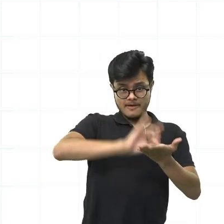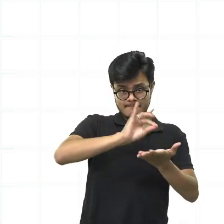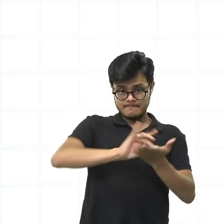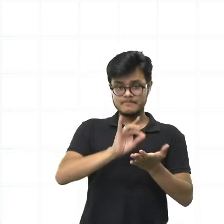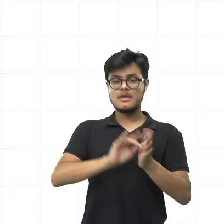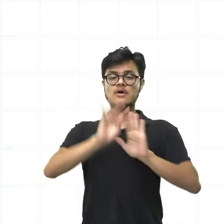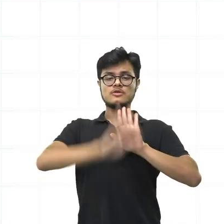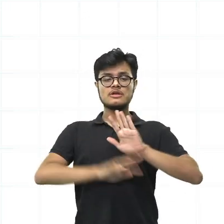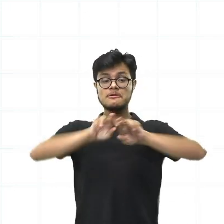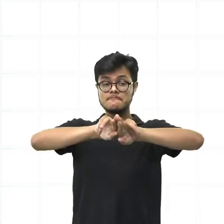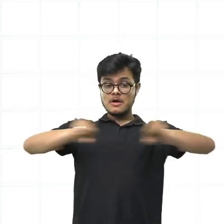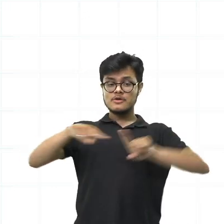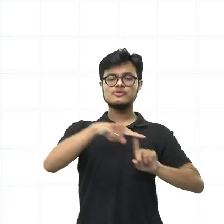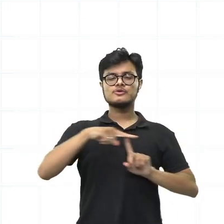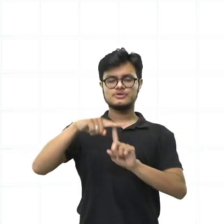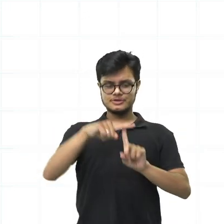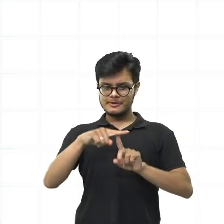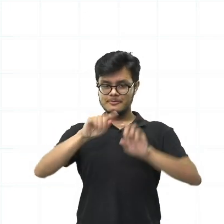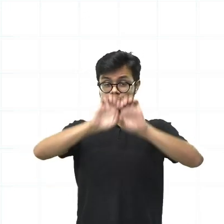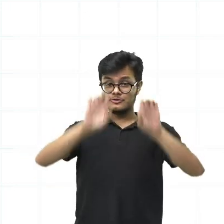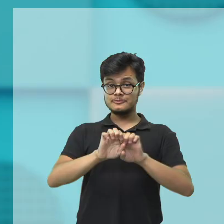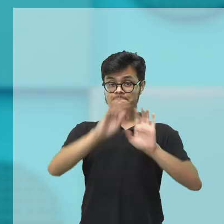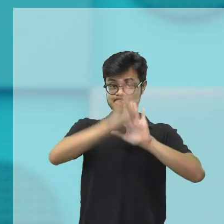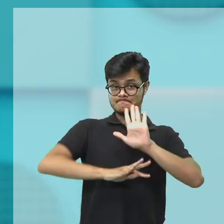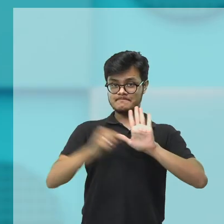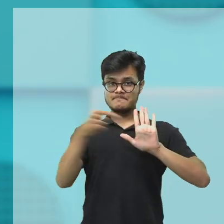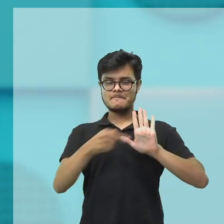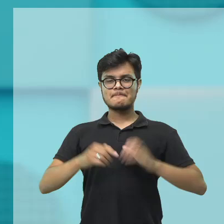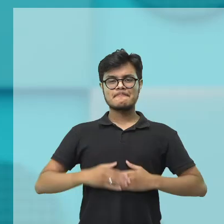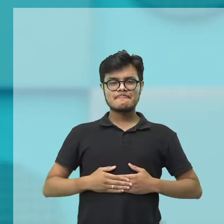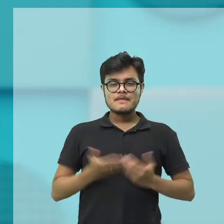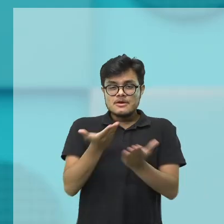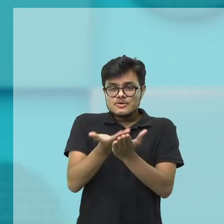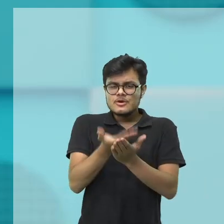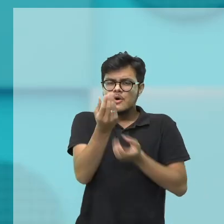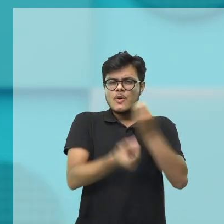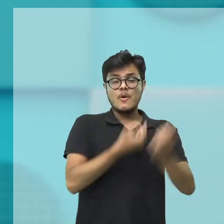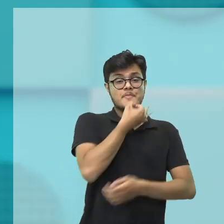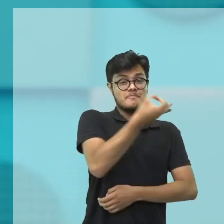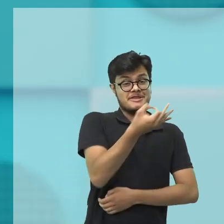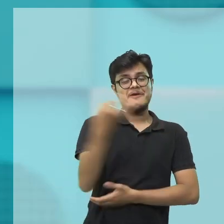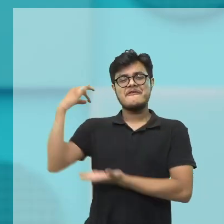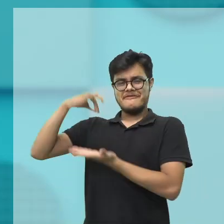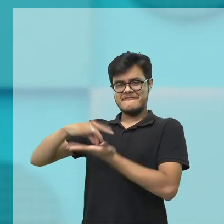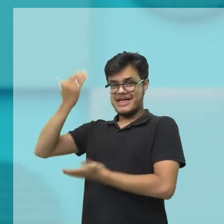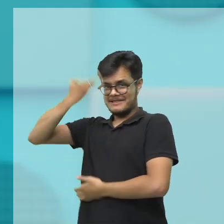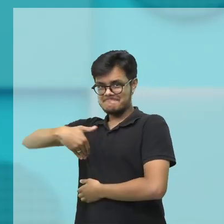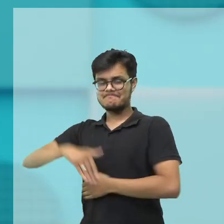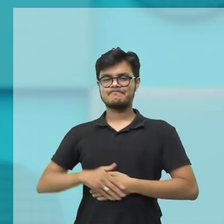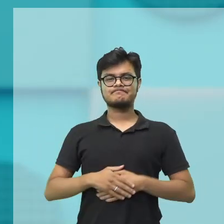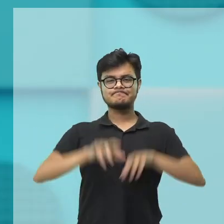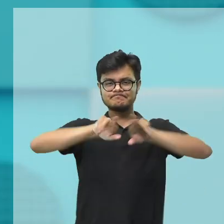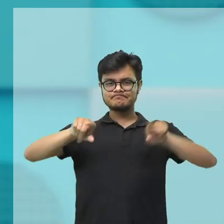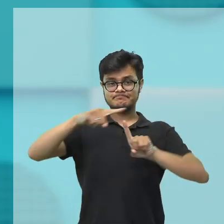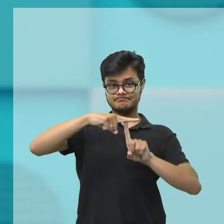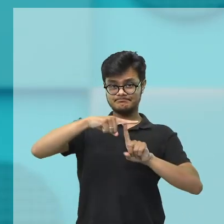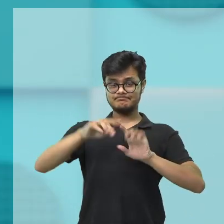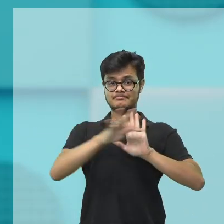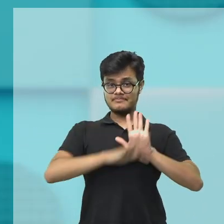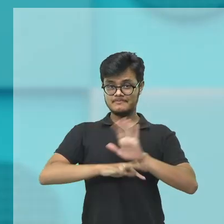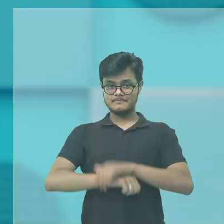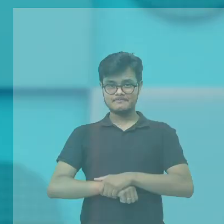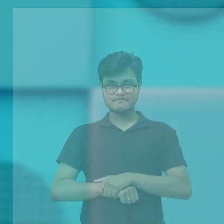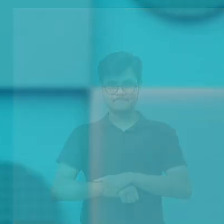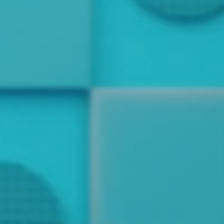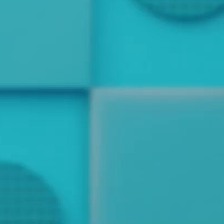e estruturas textuais. Então vamos ver aí fatos e opiniões em diferentes gêneros textuais. Vamos